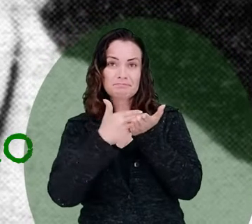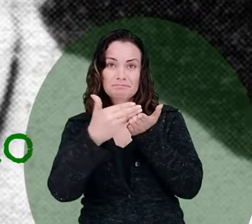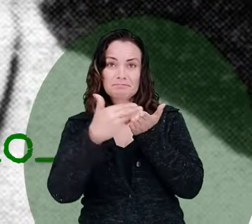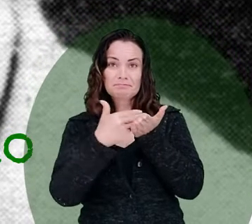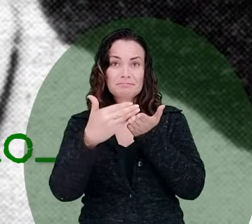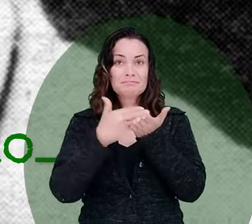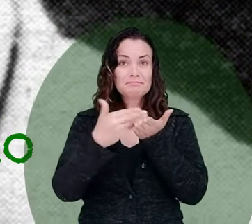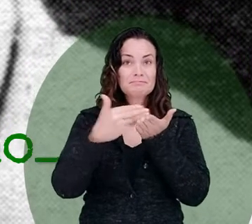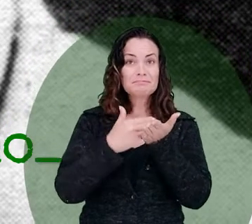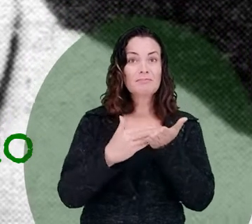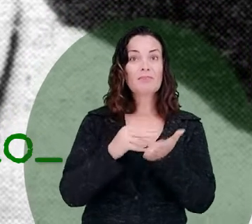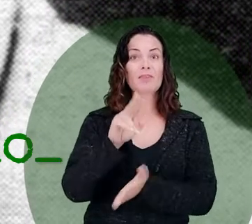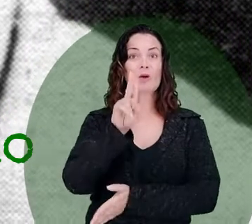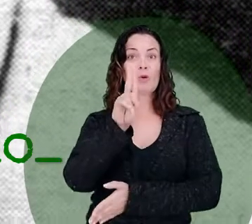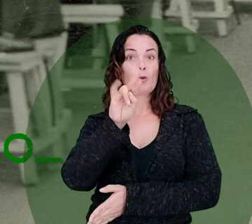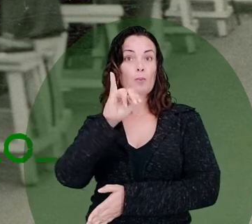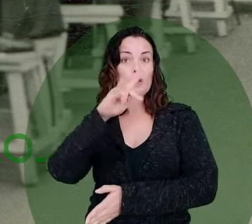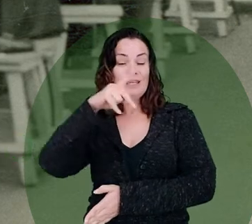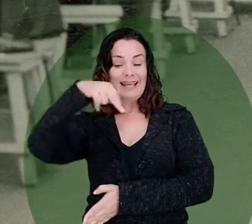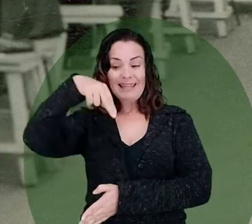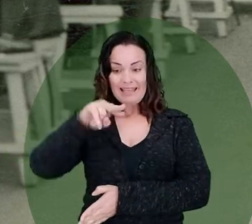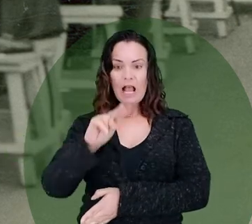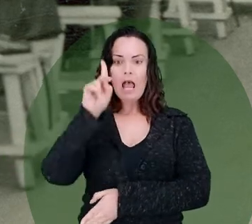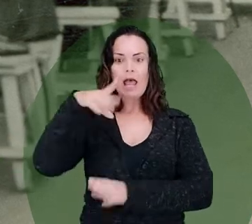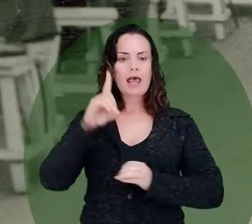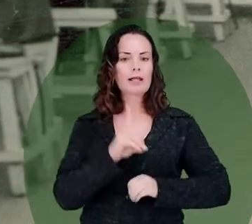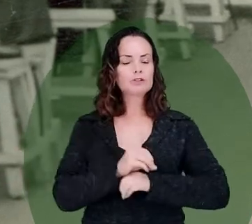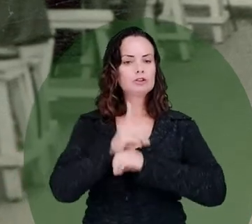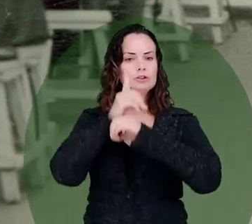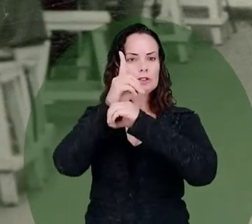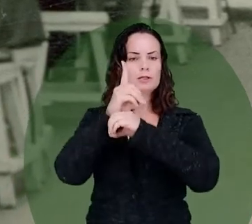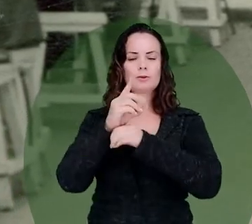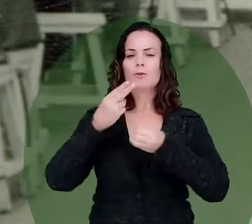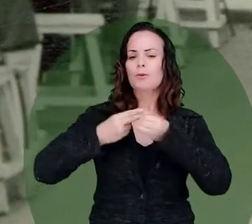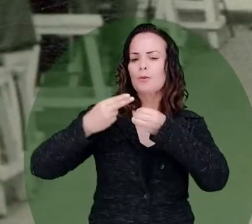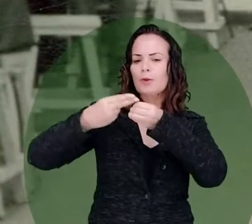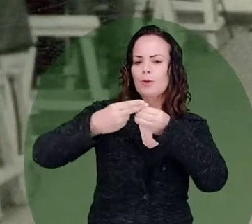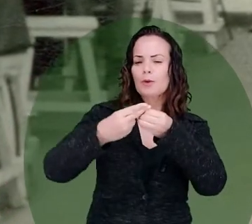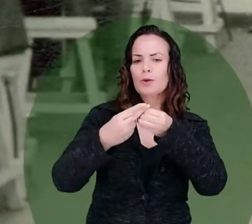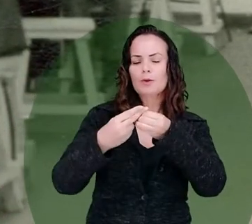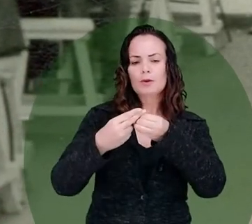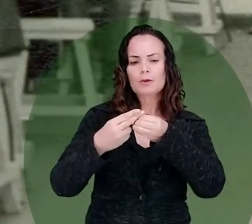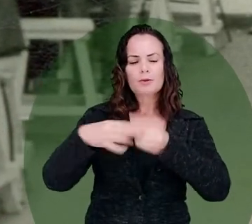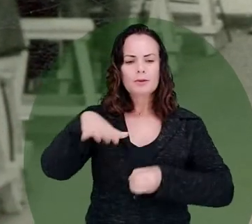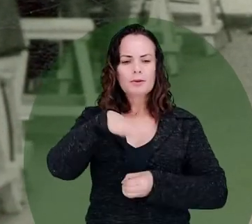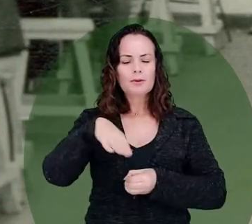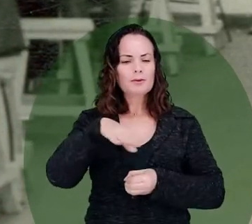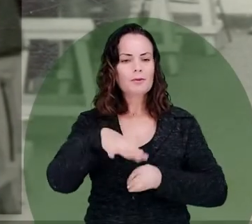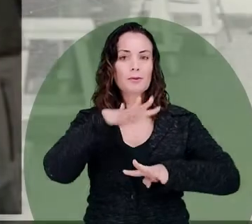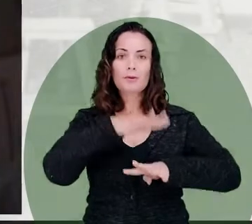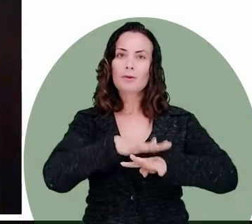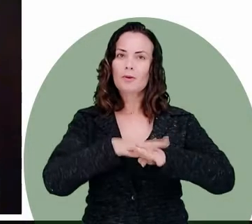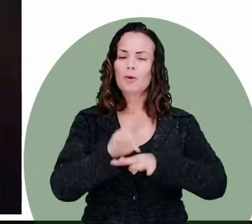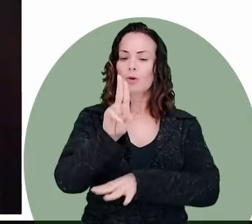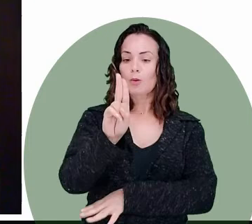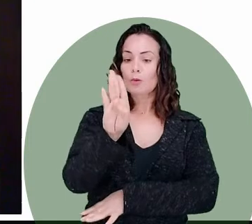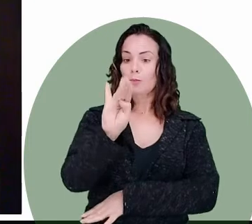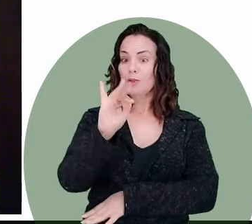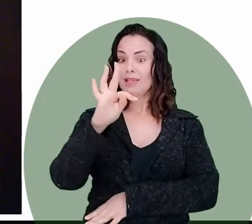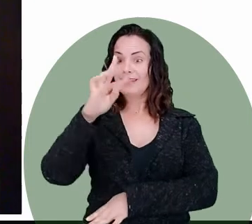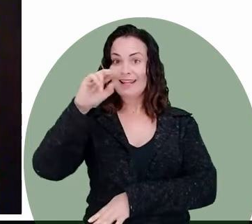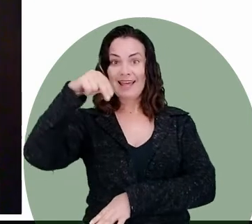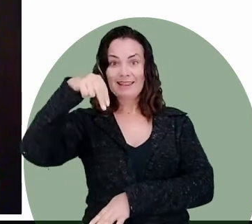D'Ambrosio, que era diretor do Instituto de Matemática da Unicamp. E aí, o Biratan